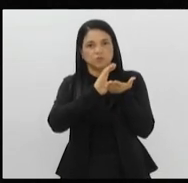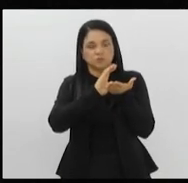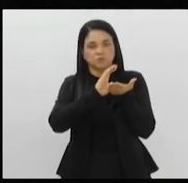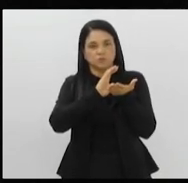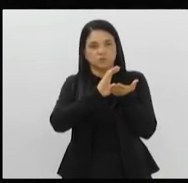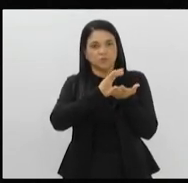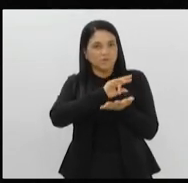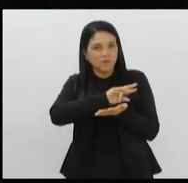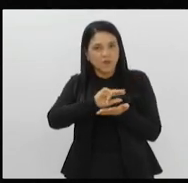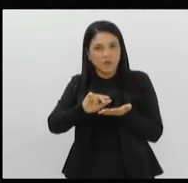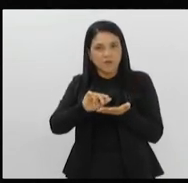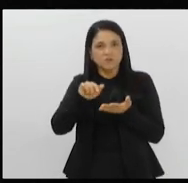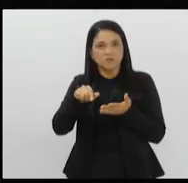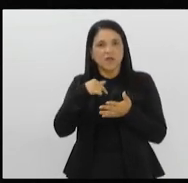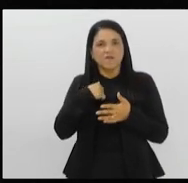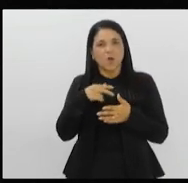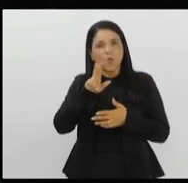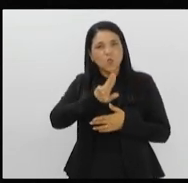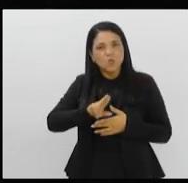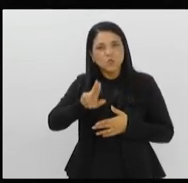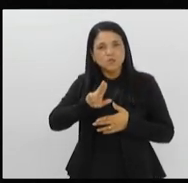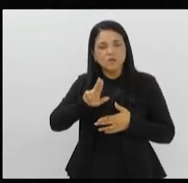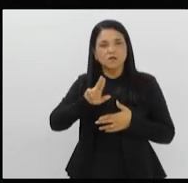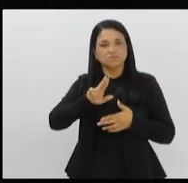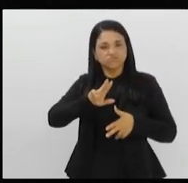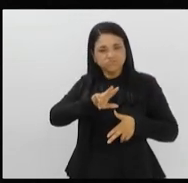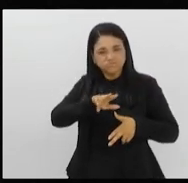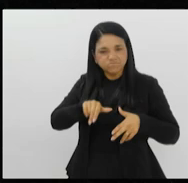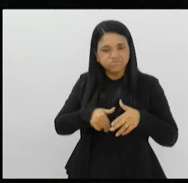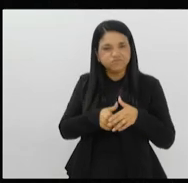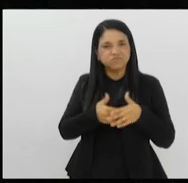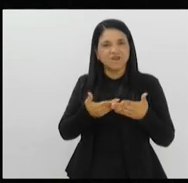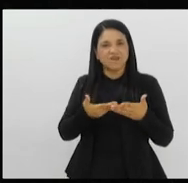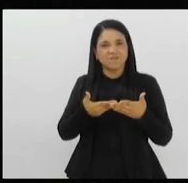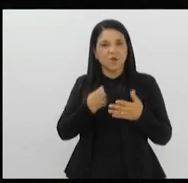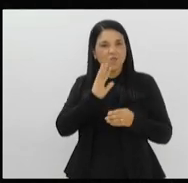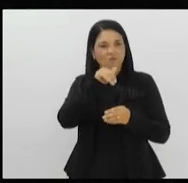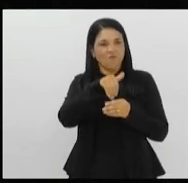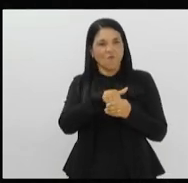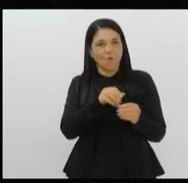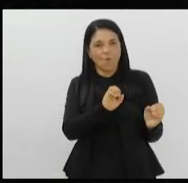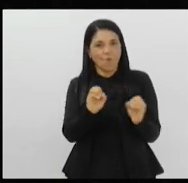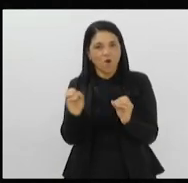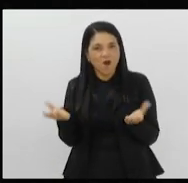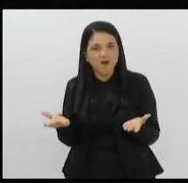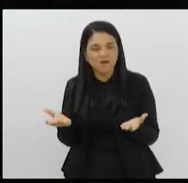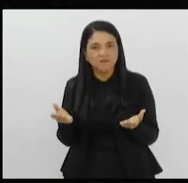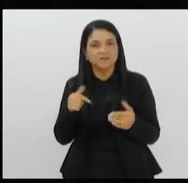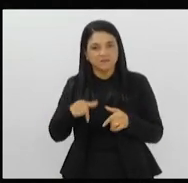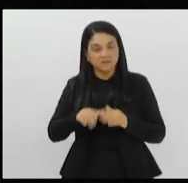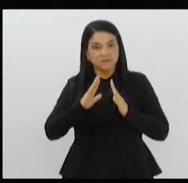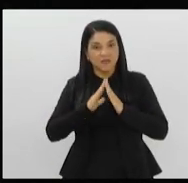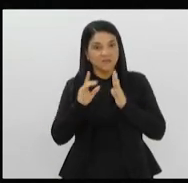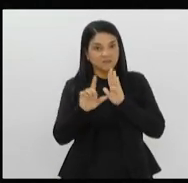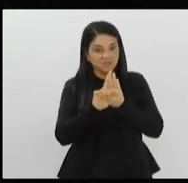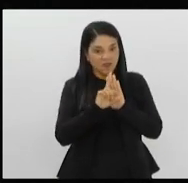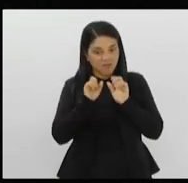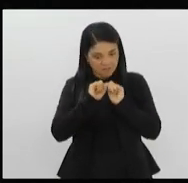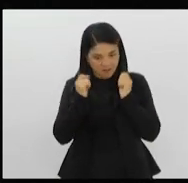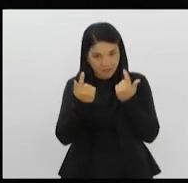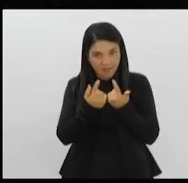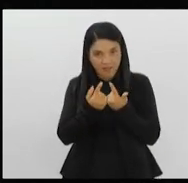estava sendo utilizado subterfúgios para que não fosse votado. Essa casa que tem à frente dela um